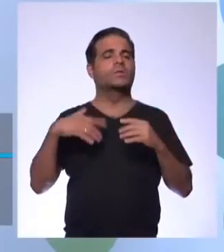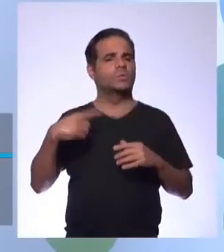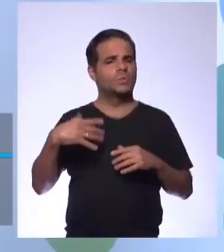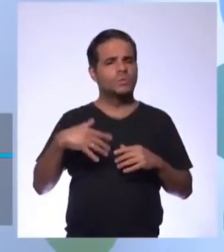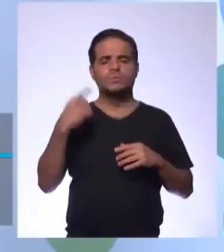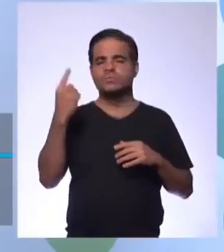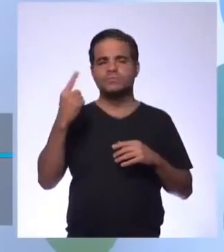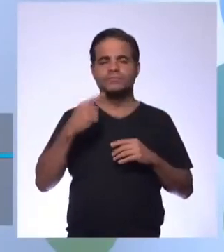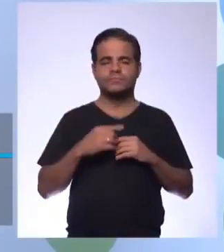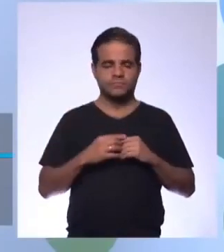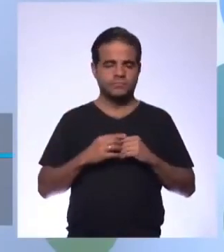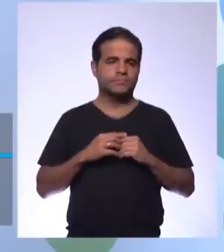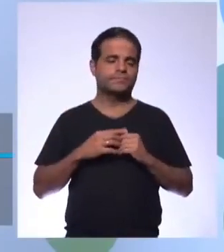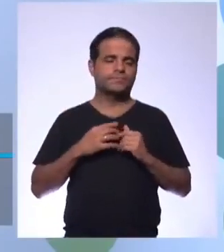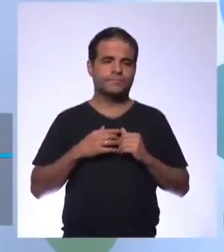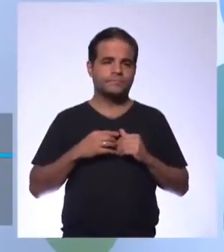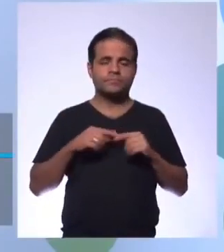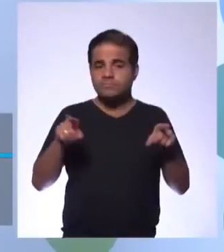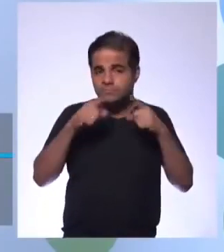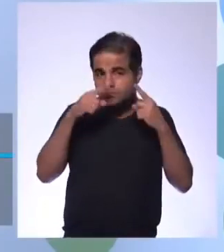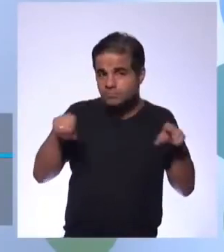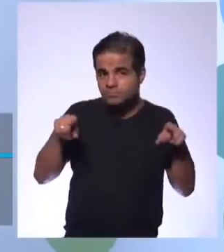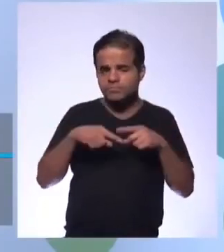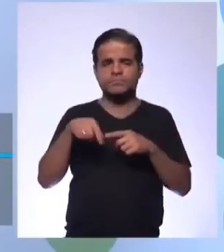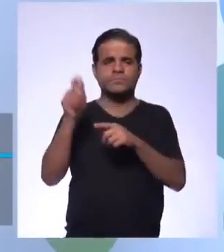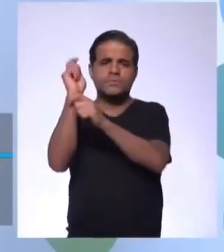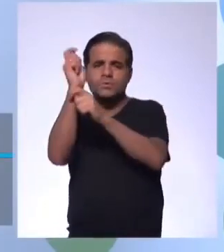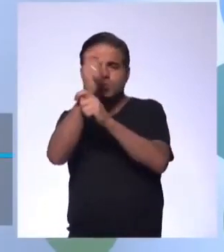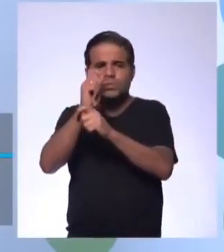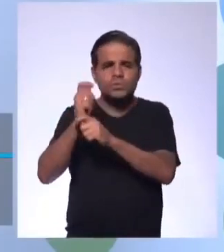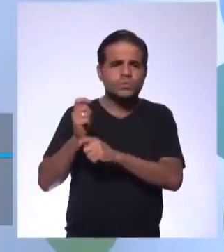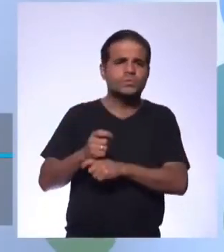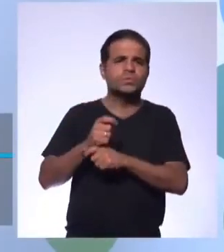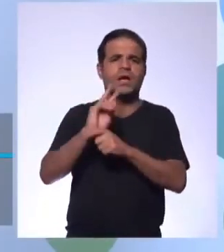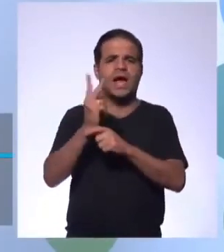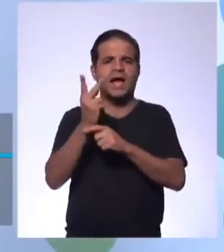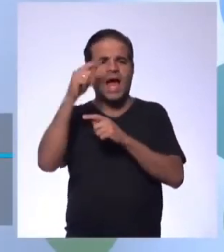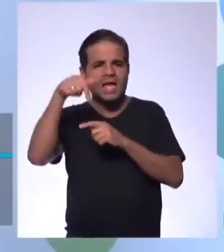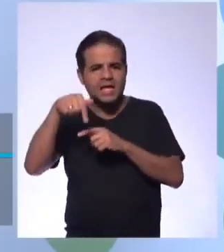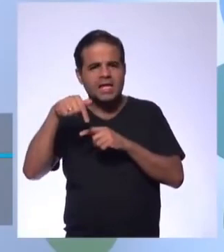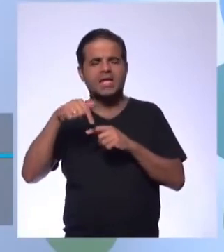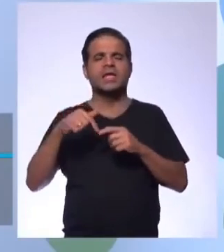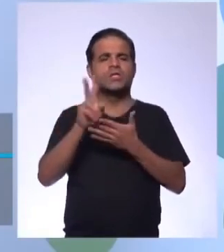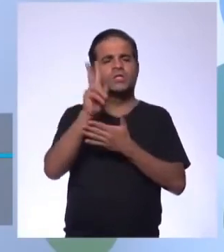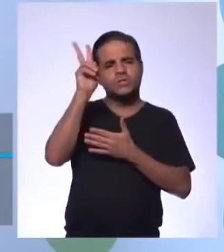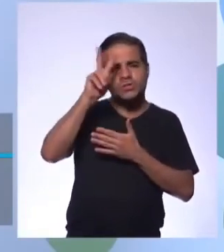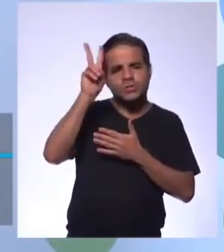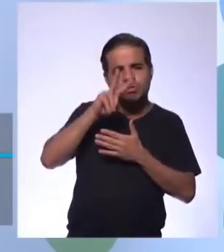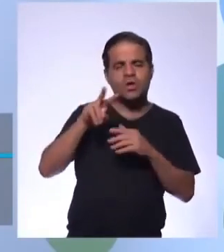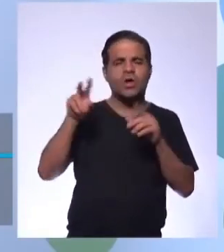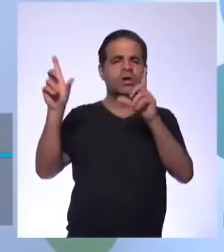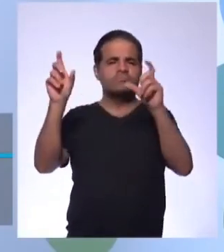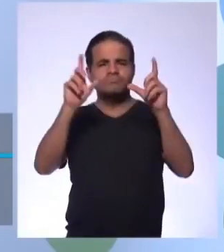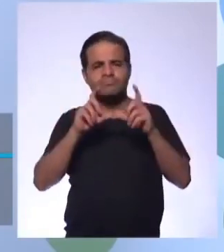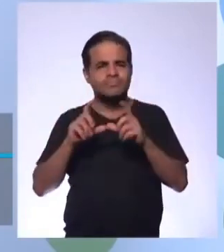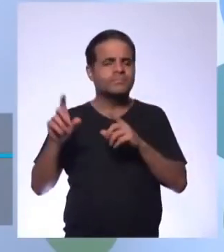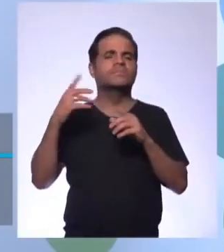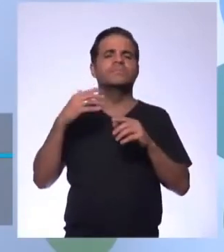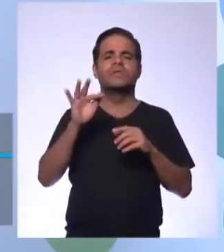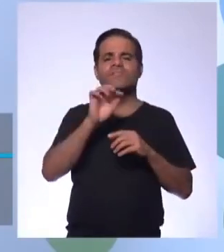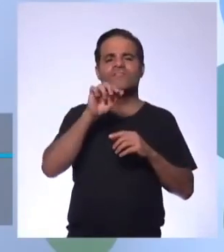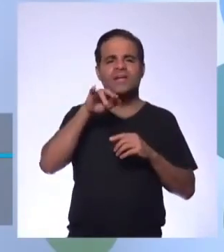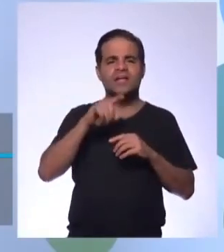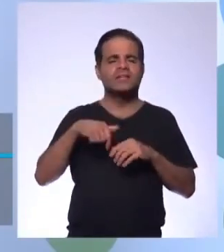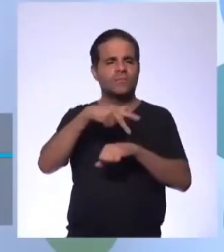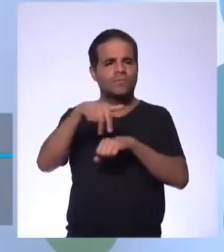teatro. Mas assim, música, escultura, HQ, história em quadrinho, né? Tá bastante gente. Eu vou citar aqui a Fernanda falando de